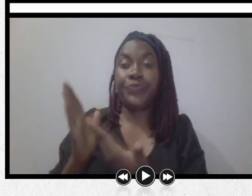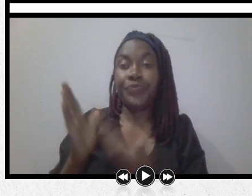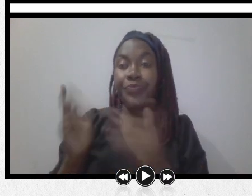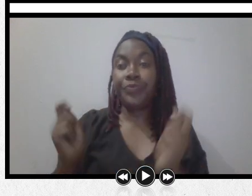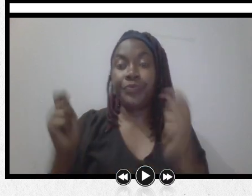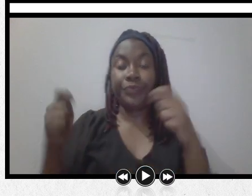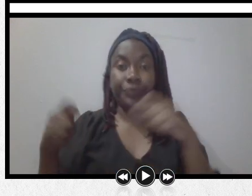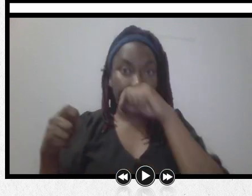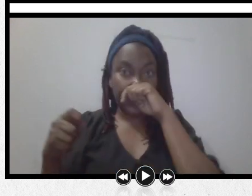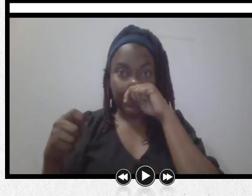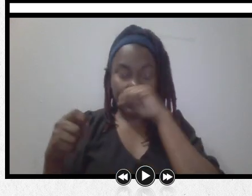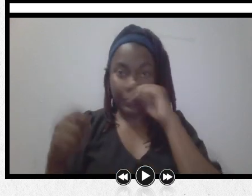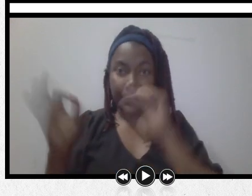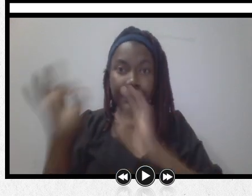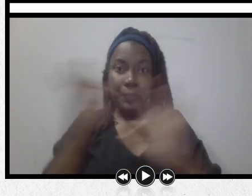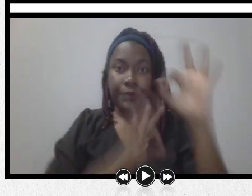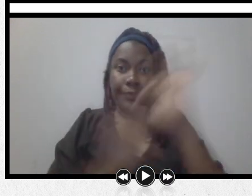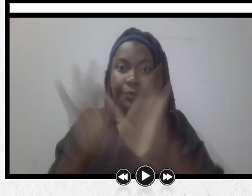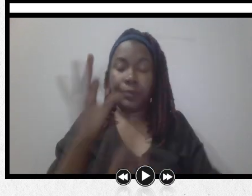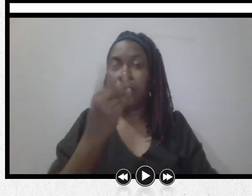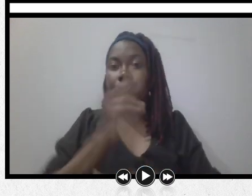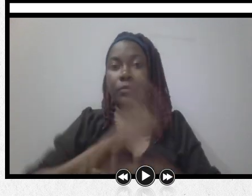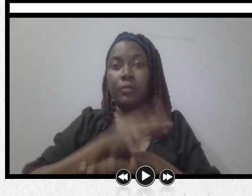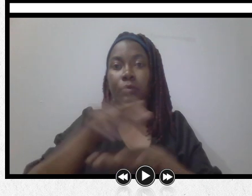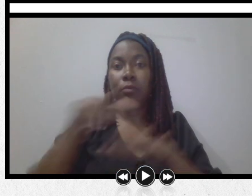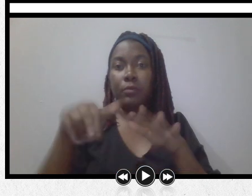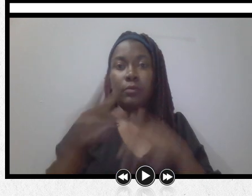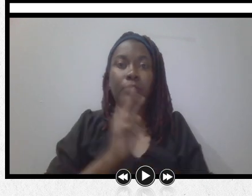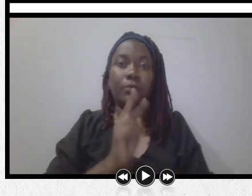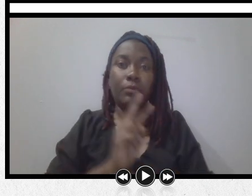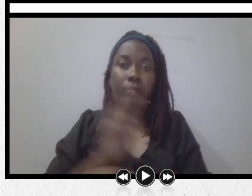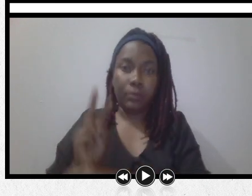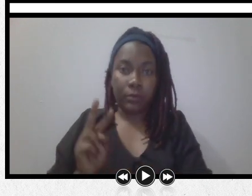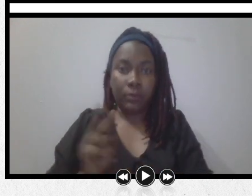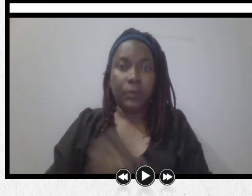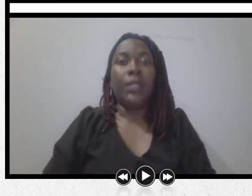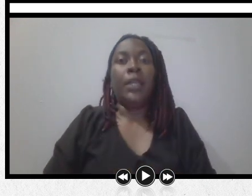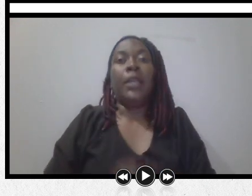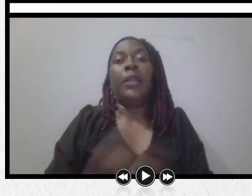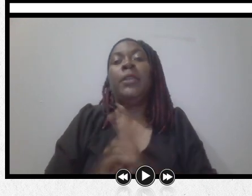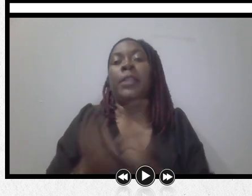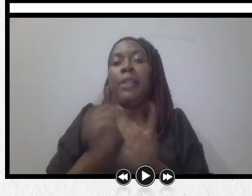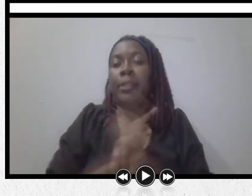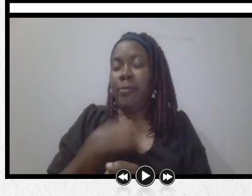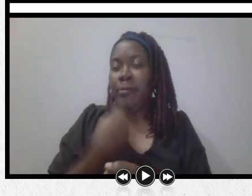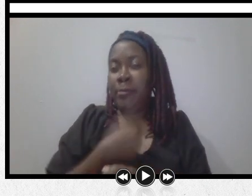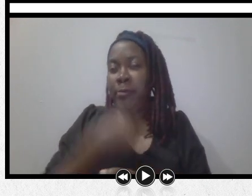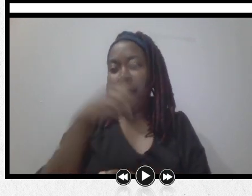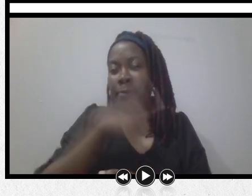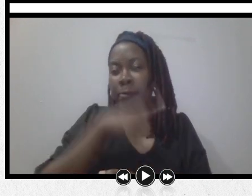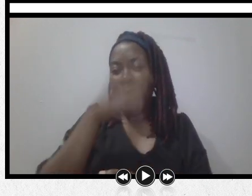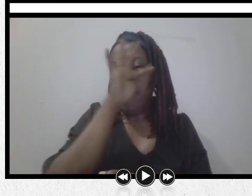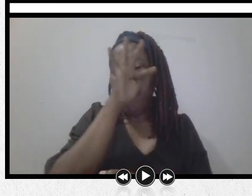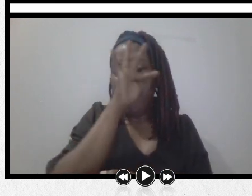possibilidade, né, de formatação bastante diversificada para a regulação. Né? Ao contrário do que nós temos na regulação federal, que